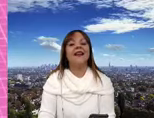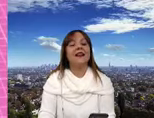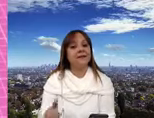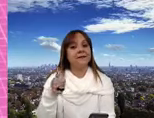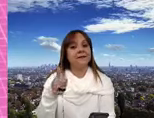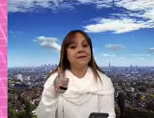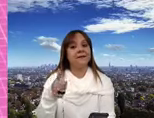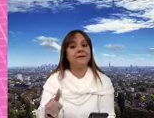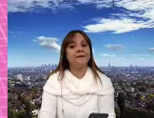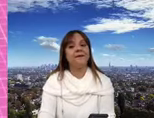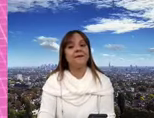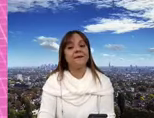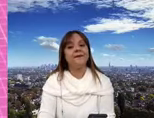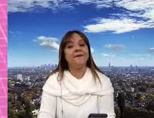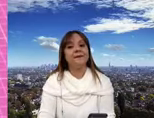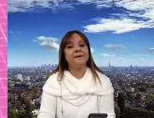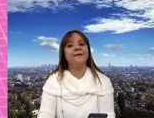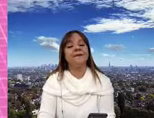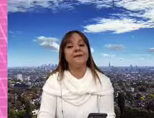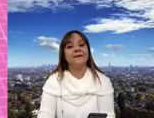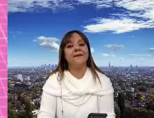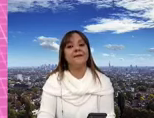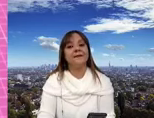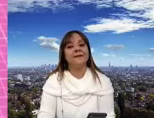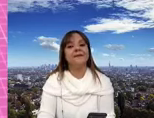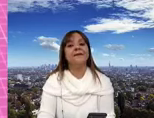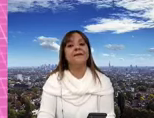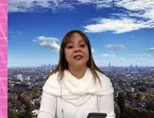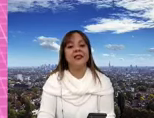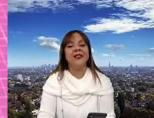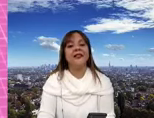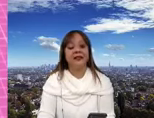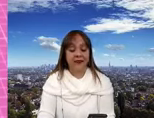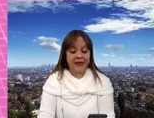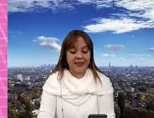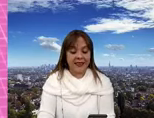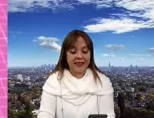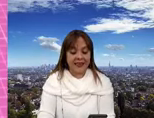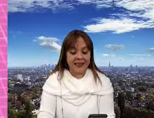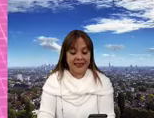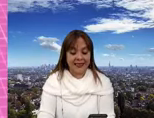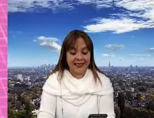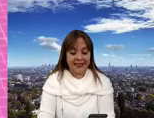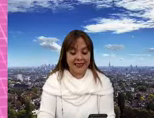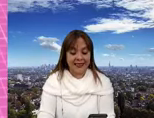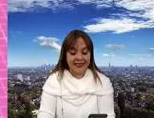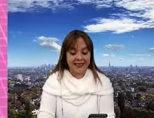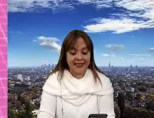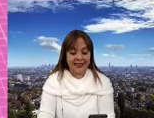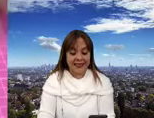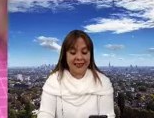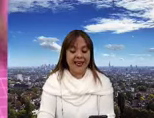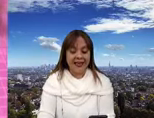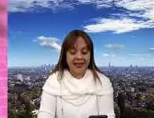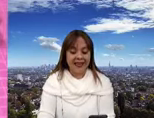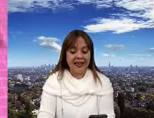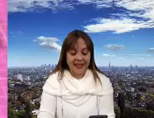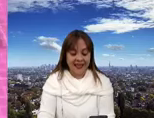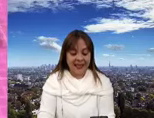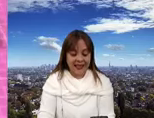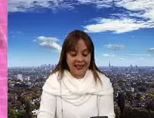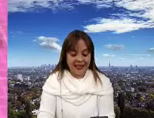artesã, ela quer fazer seu próprio molde, só que isso daqui é um exercício. Aí, ó, é só